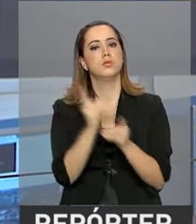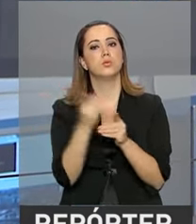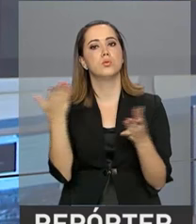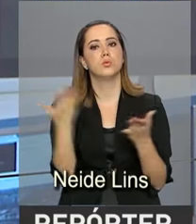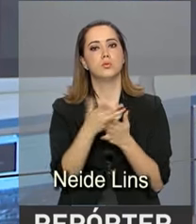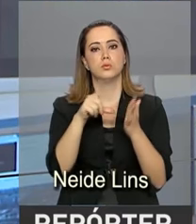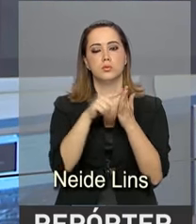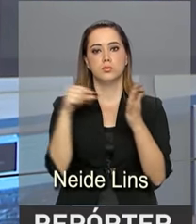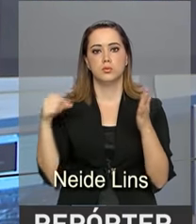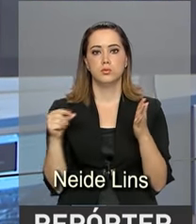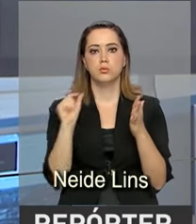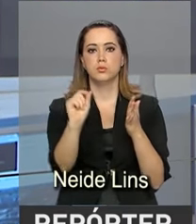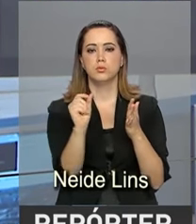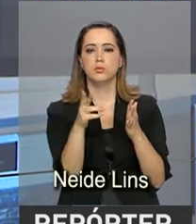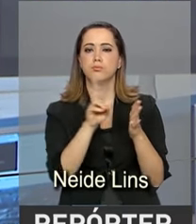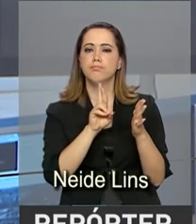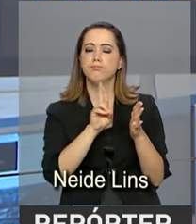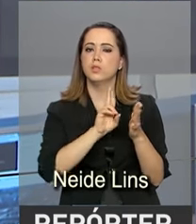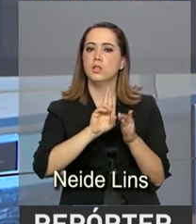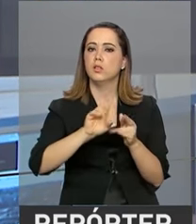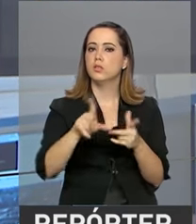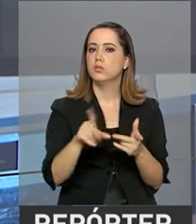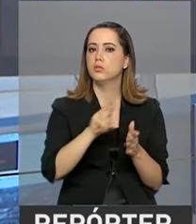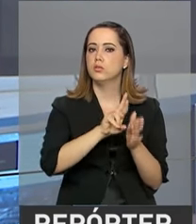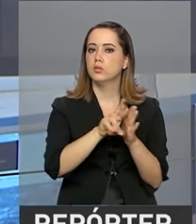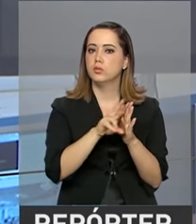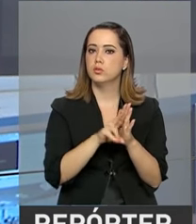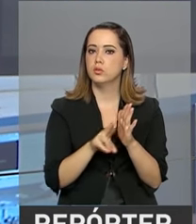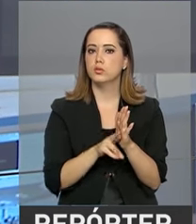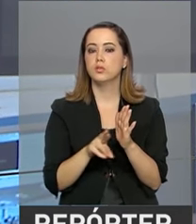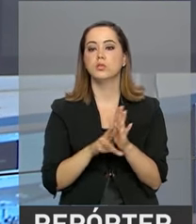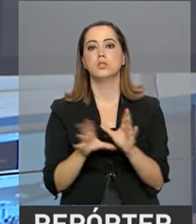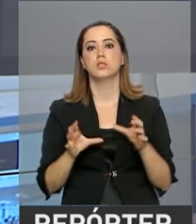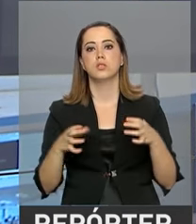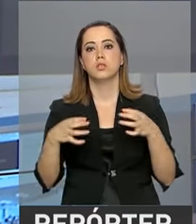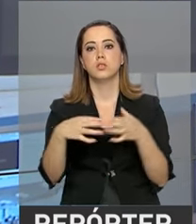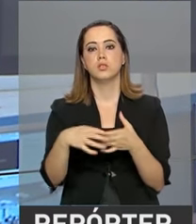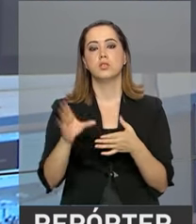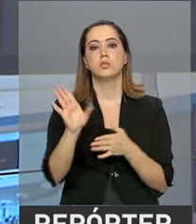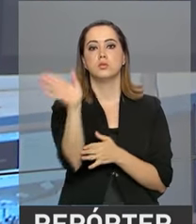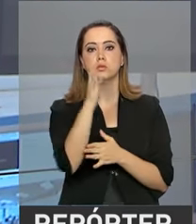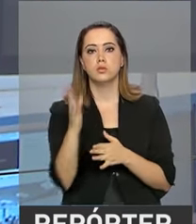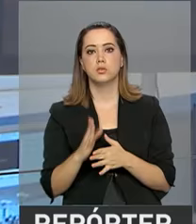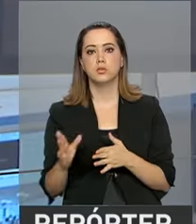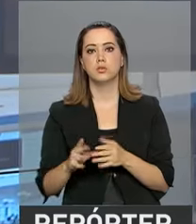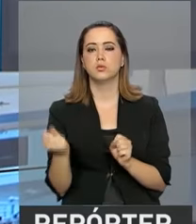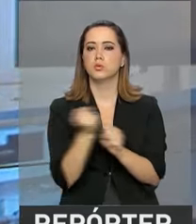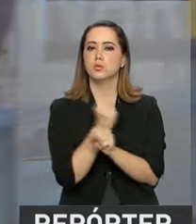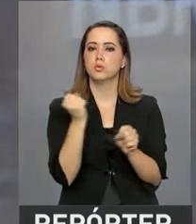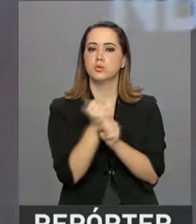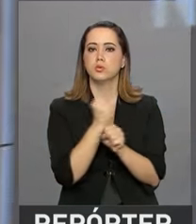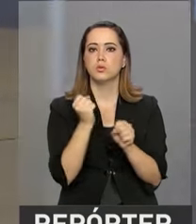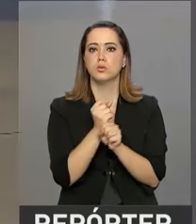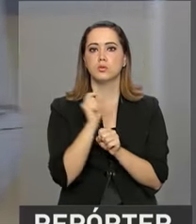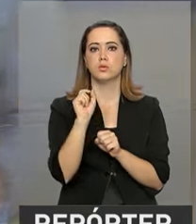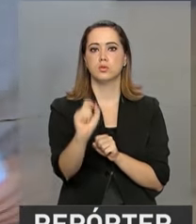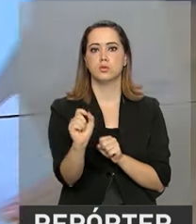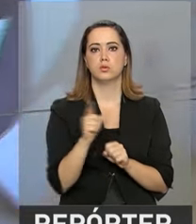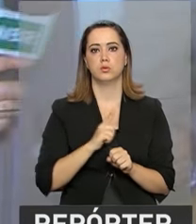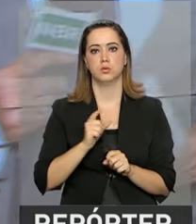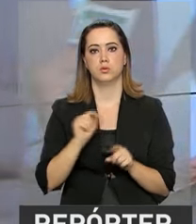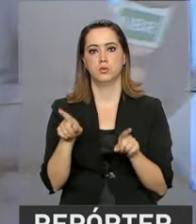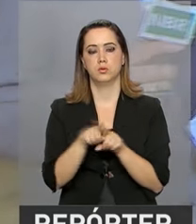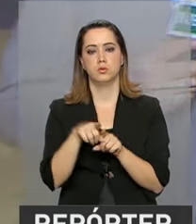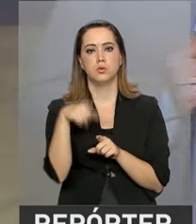hoje no Palácio do Planalto representantes da Câmara Brasileira da Indústria da Construção. Eu vou conversar com o repórter Paulo